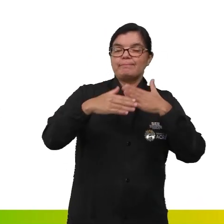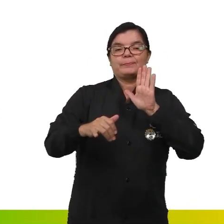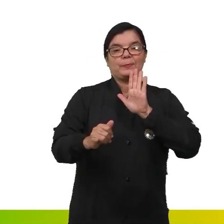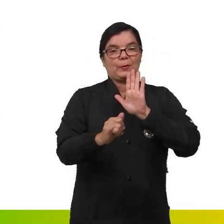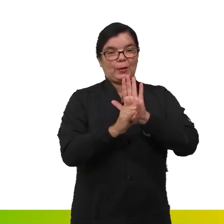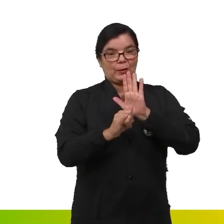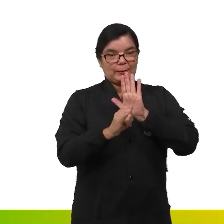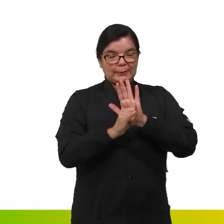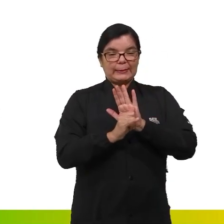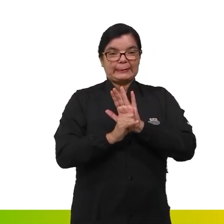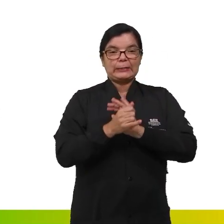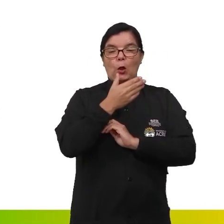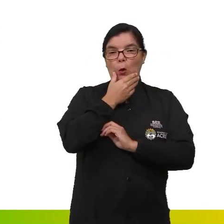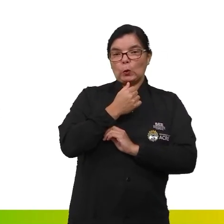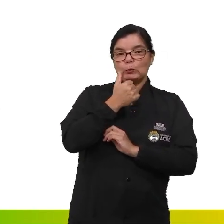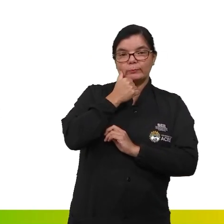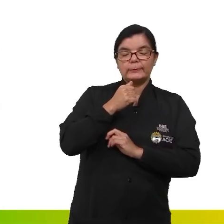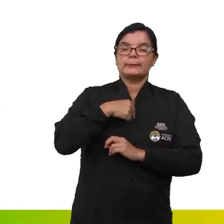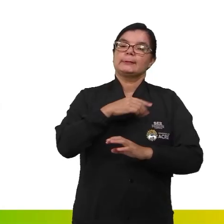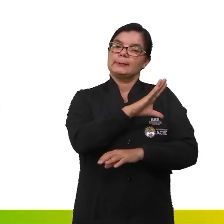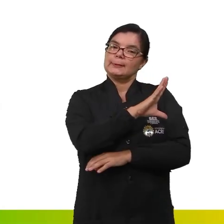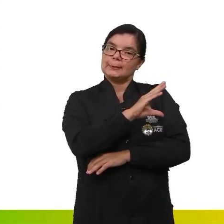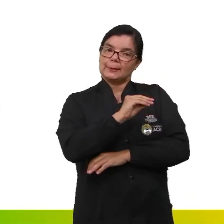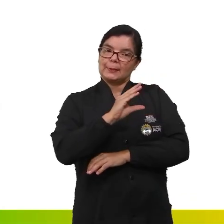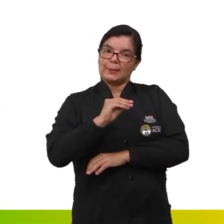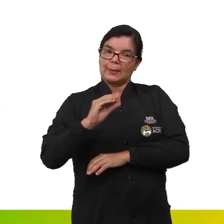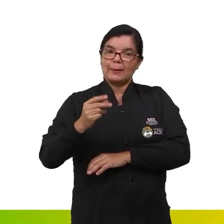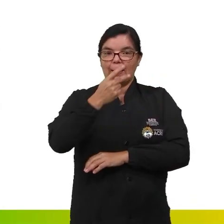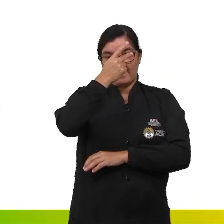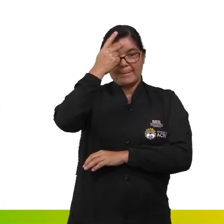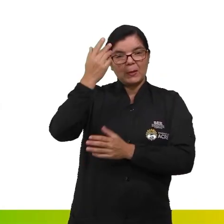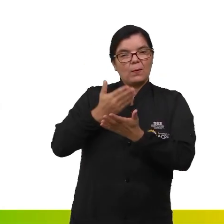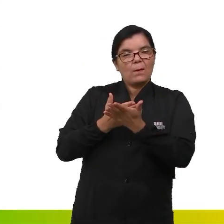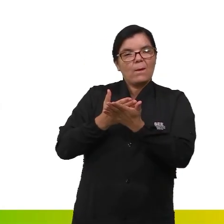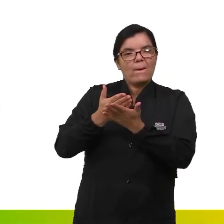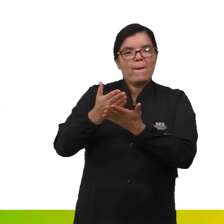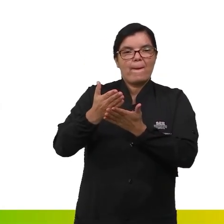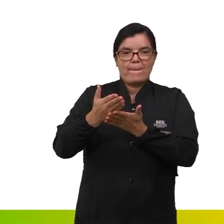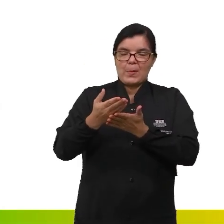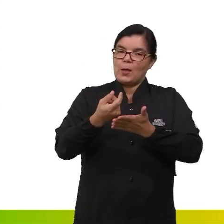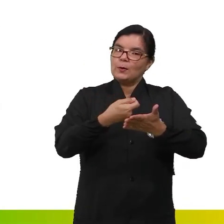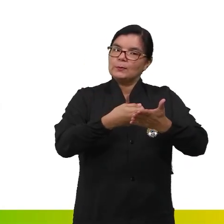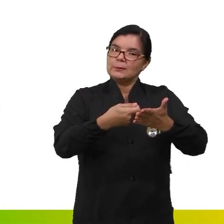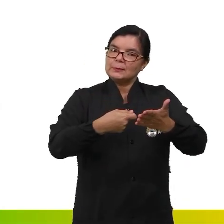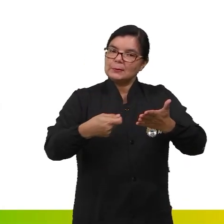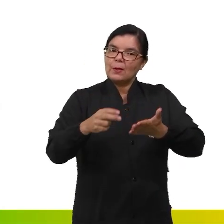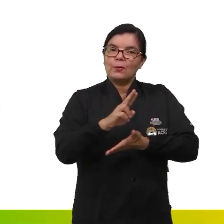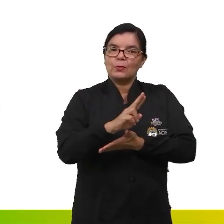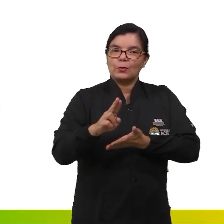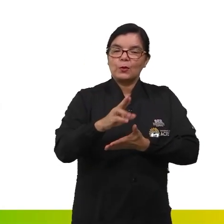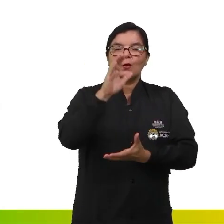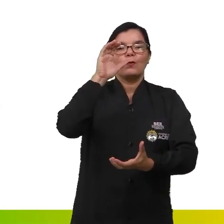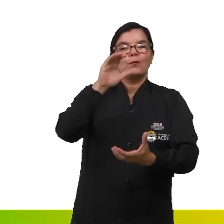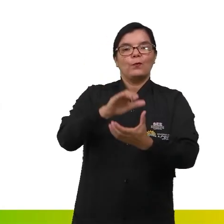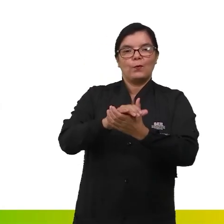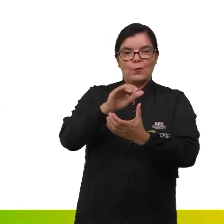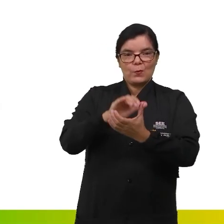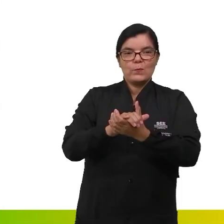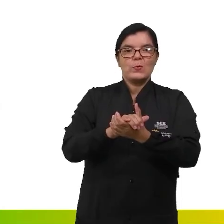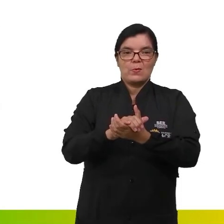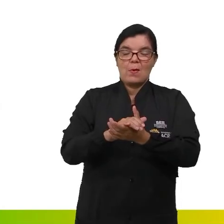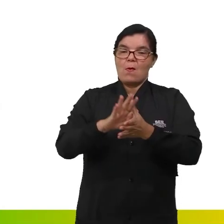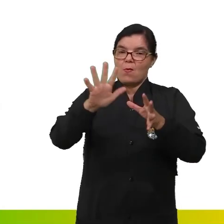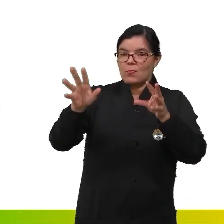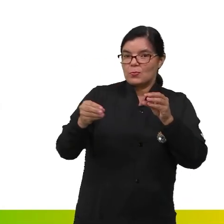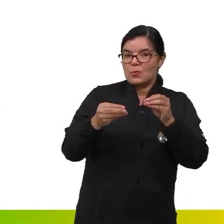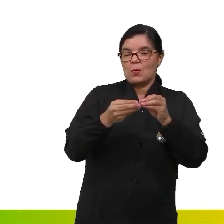identidade sexual. Na adolescência, quando a pessoa começa a assinar o nome. No casamento, quando ela